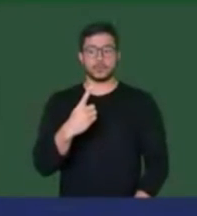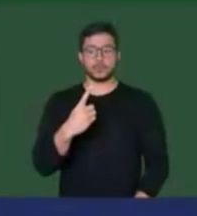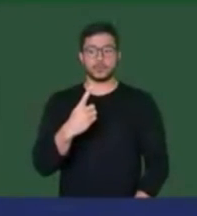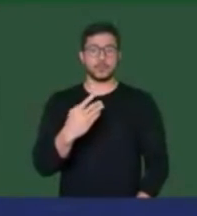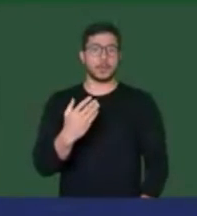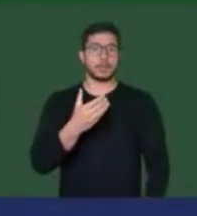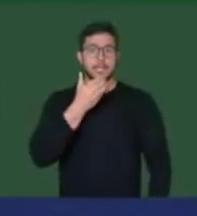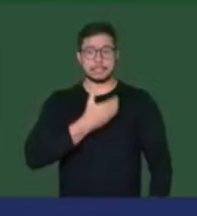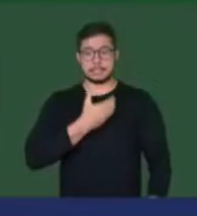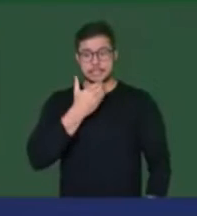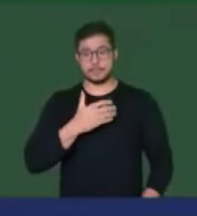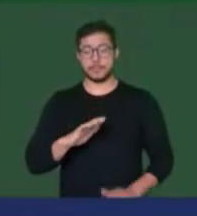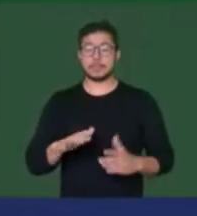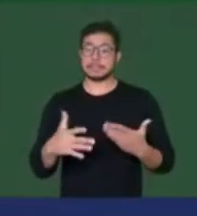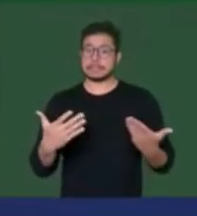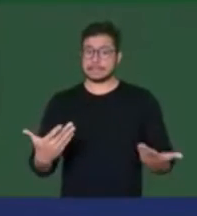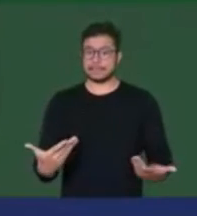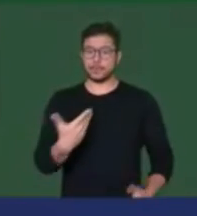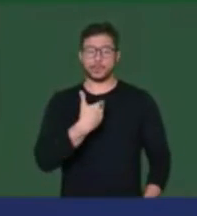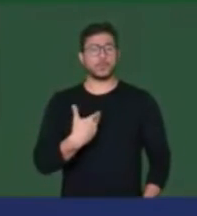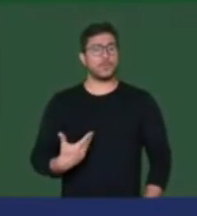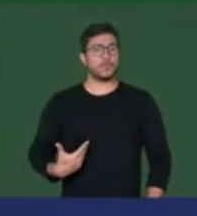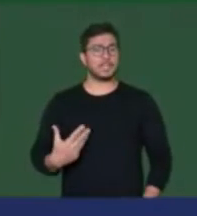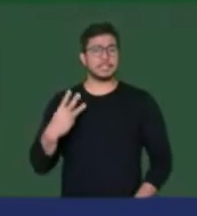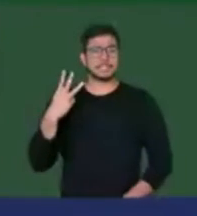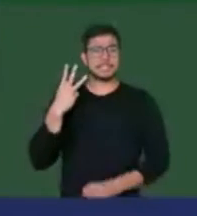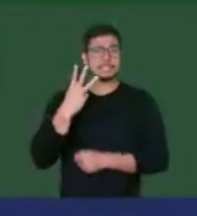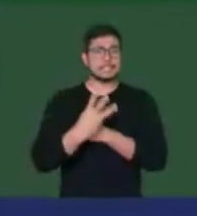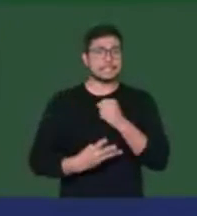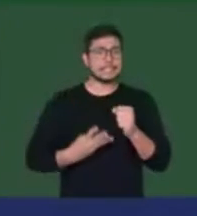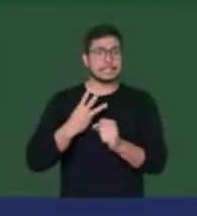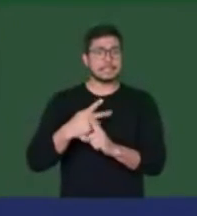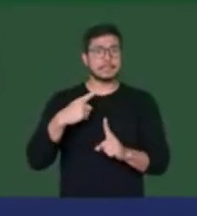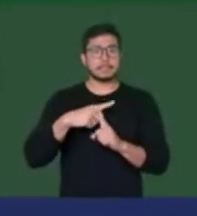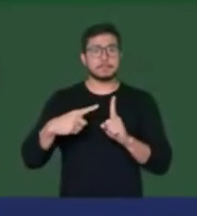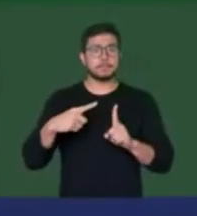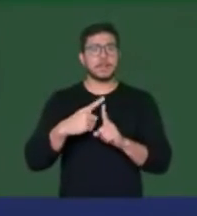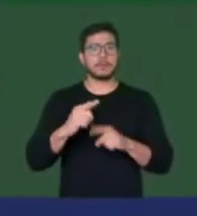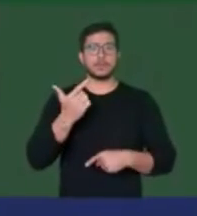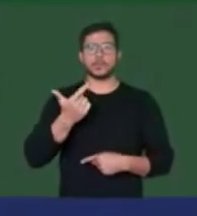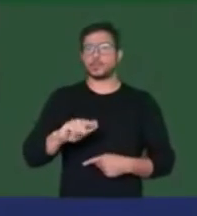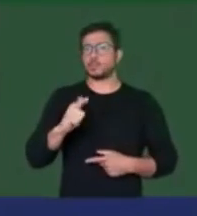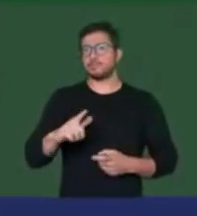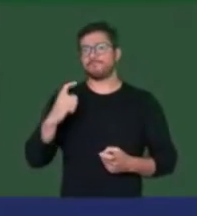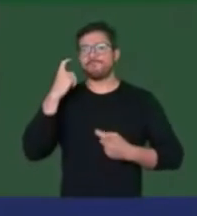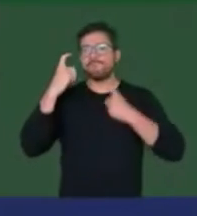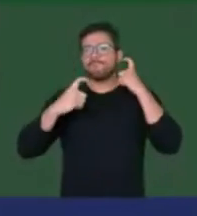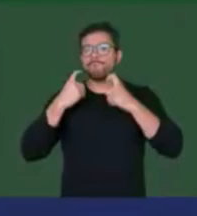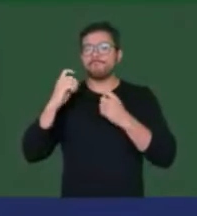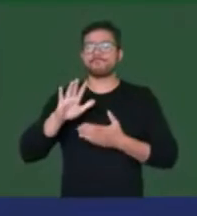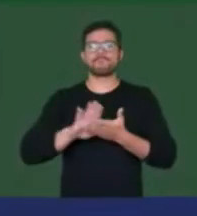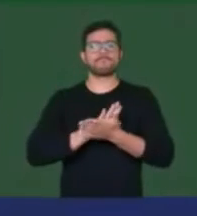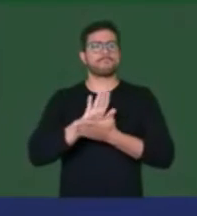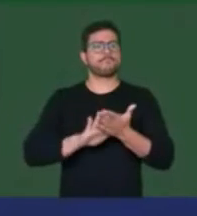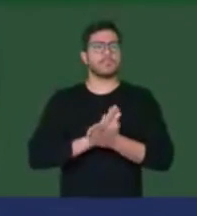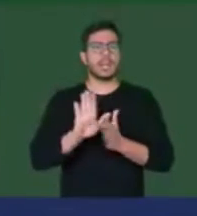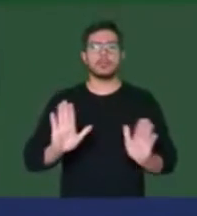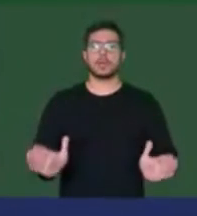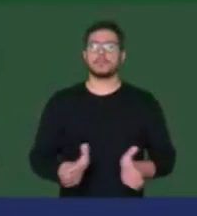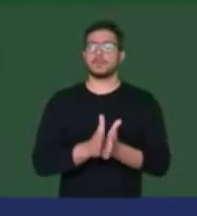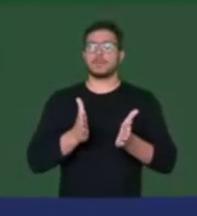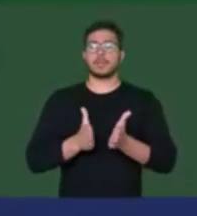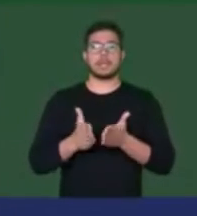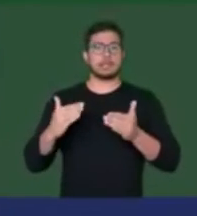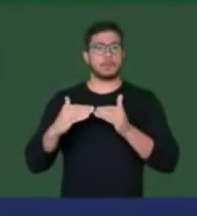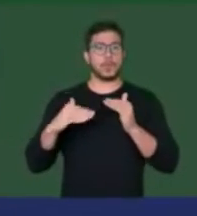passou 3 anos e meio sem se preocupar com a miséria em nosso país, que era contra o auxílio